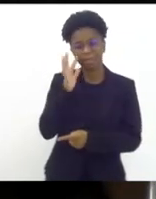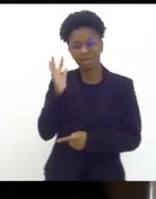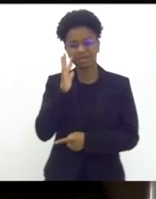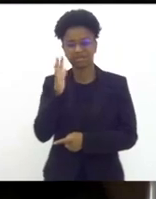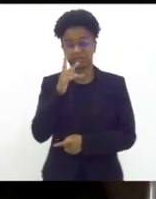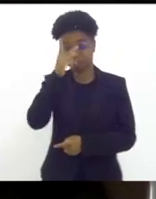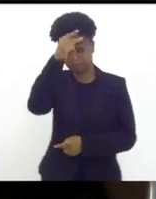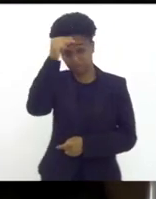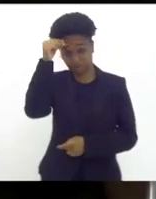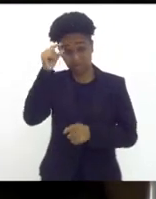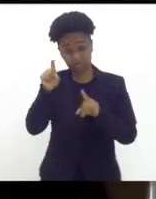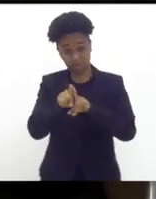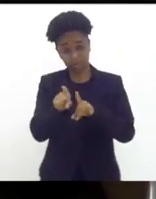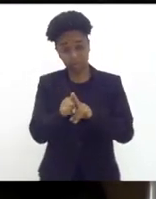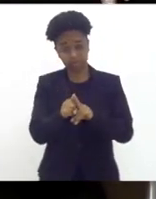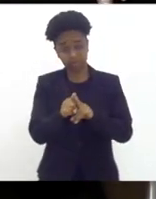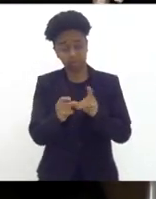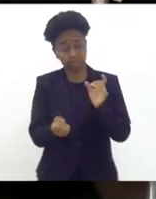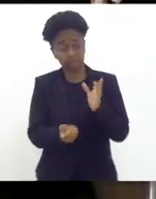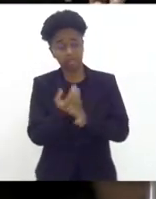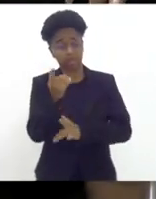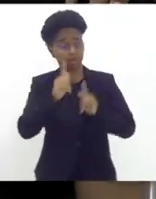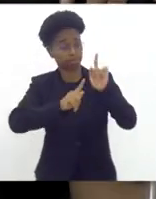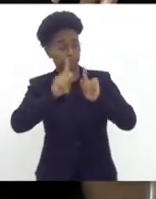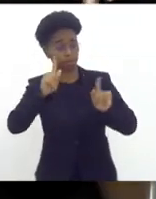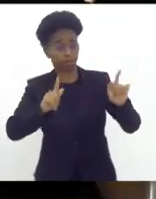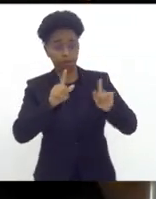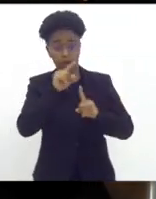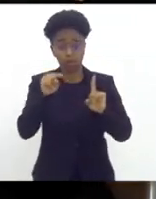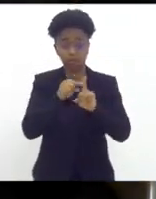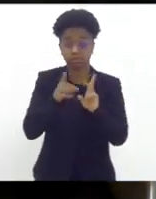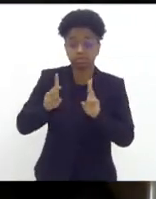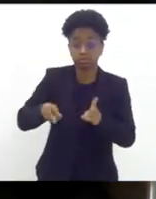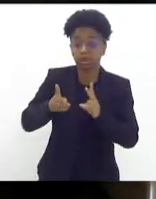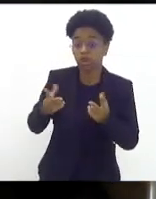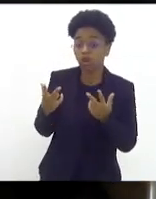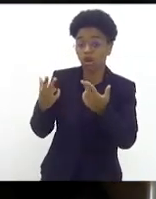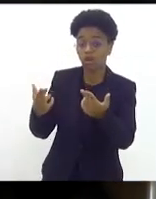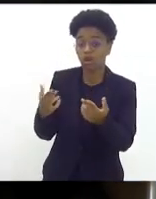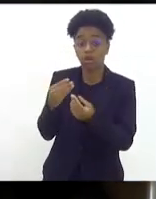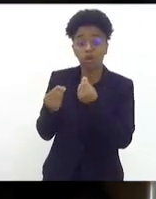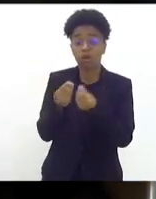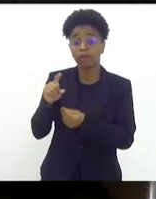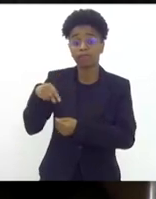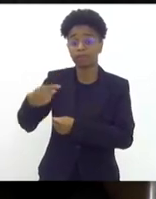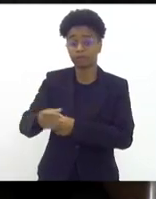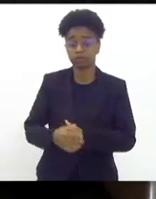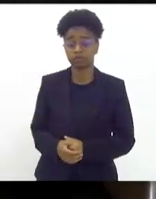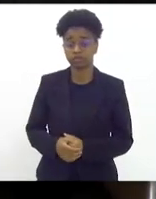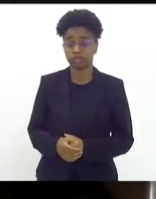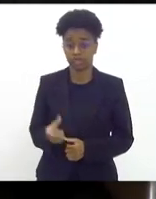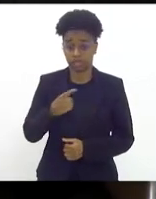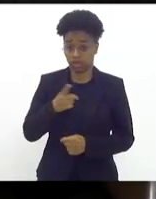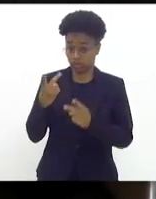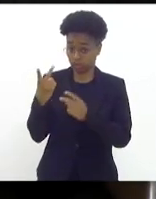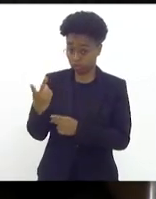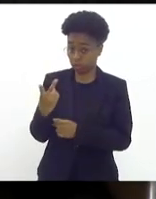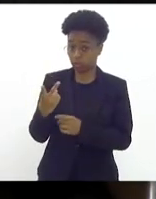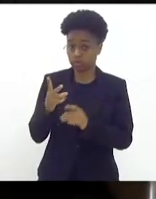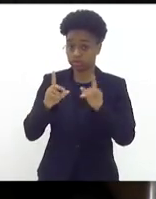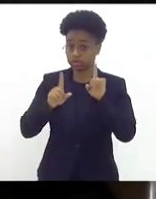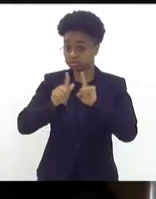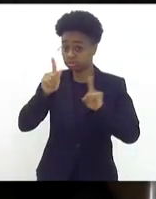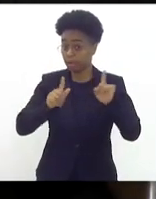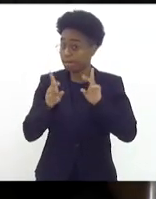prefeito também tenha aberto uma licitação para tal fim. Como é que explica depois? Duas licitações com o mesmo objetivo?